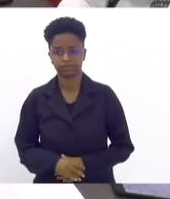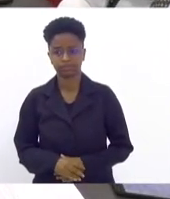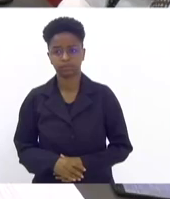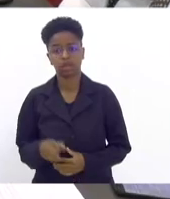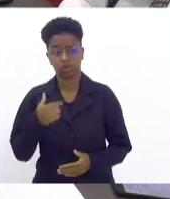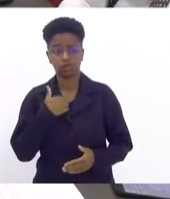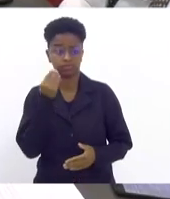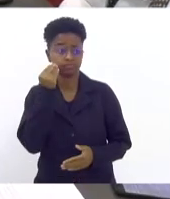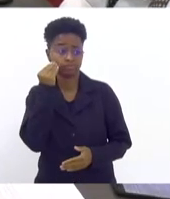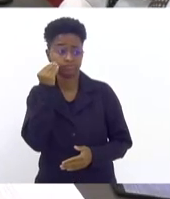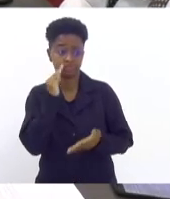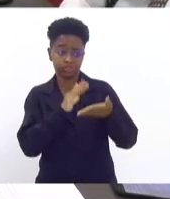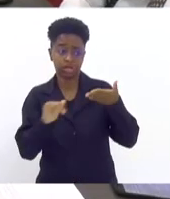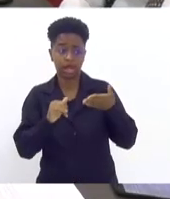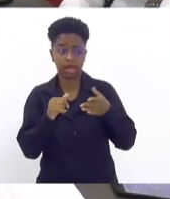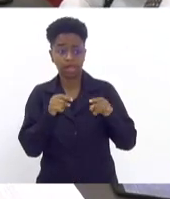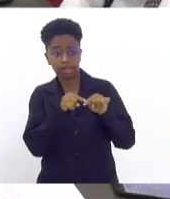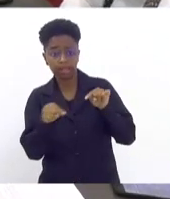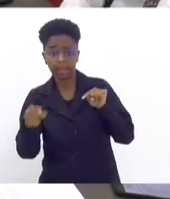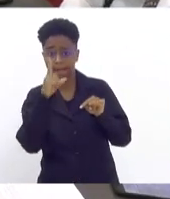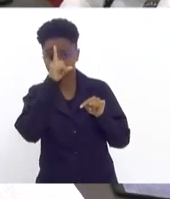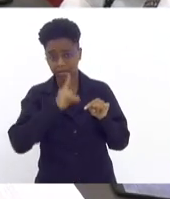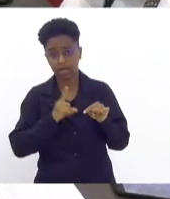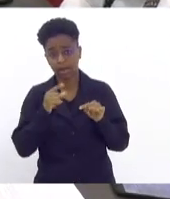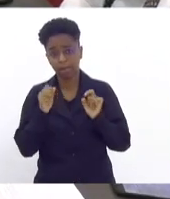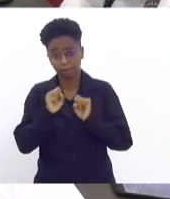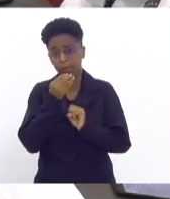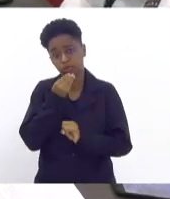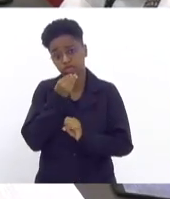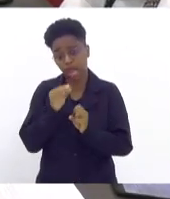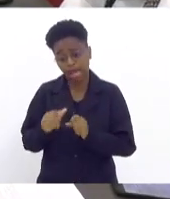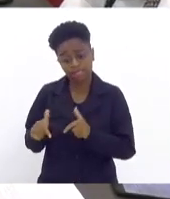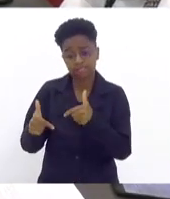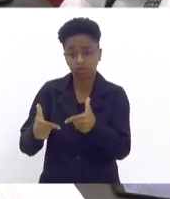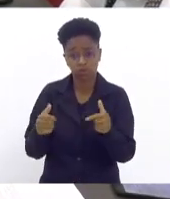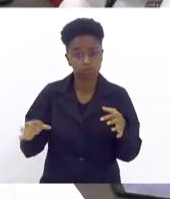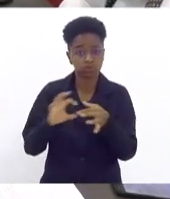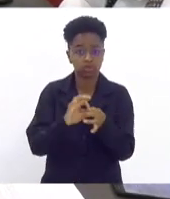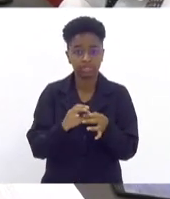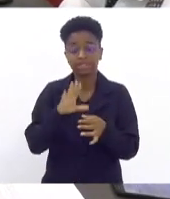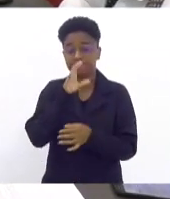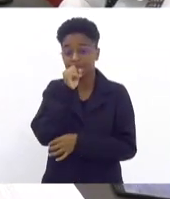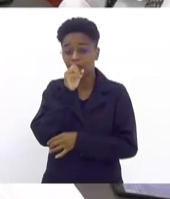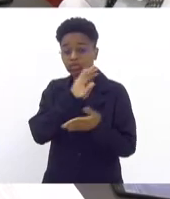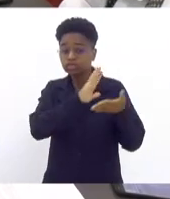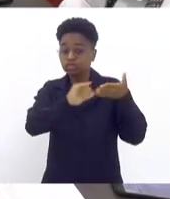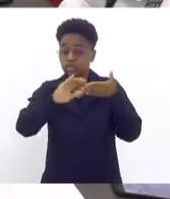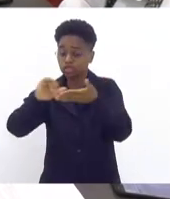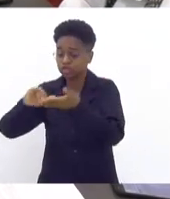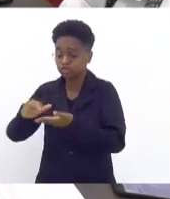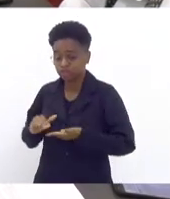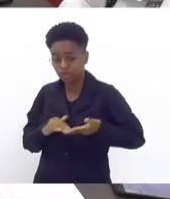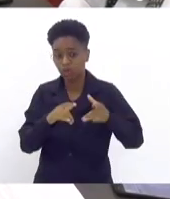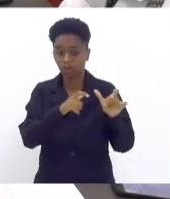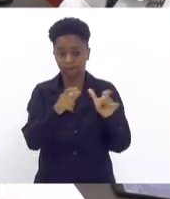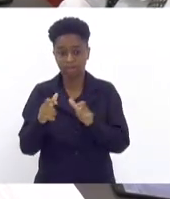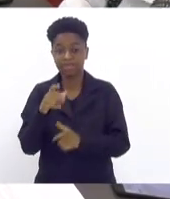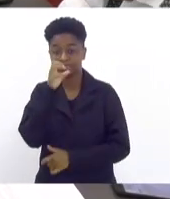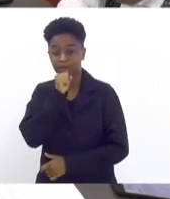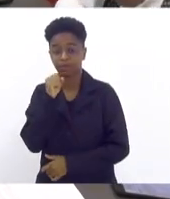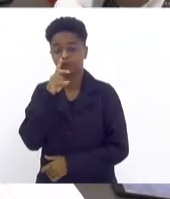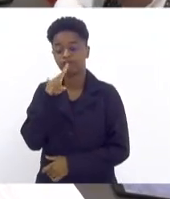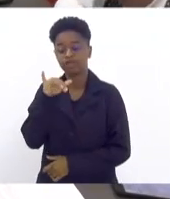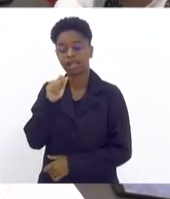arrancaria da linha amarela. Podia fazer uma ação conjunta. Pois é, vamos bolar no sábado a gente arranca da Via Lagos e no domingo da